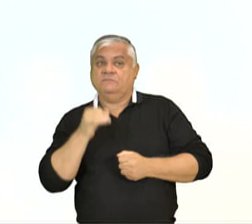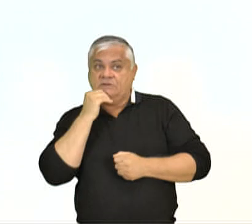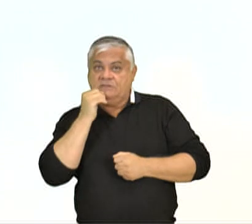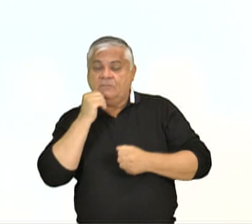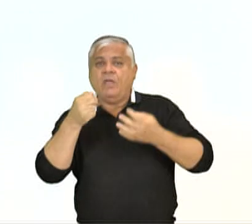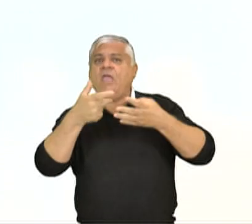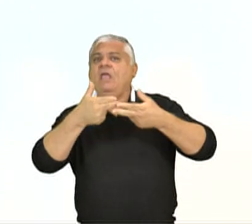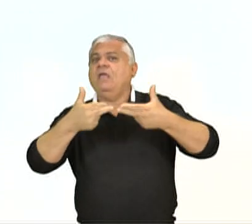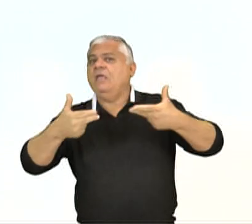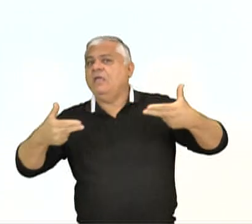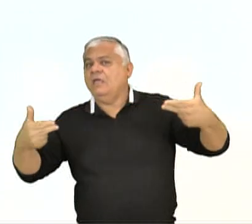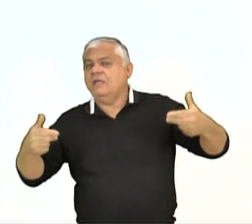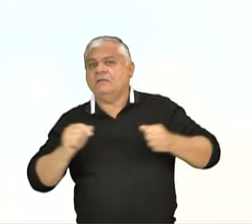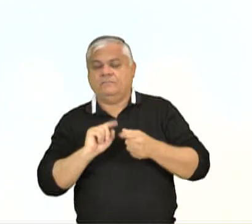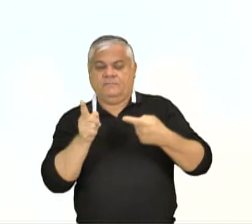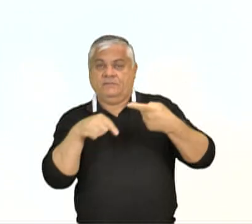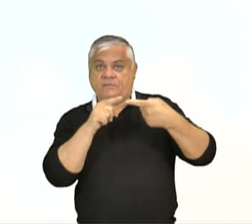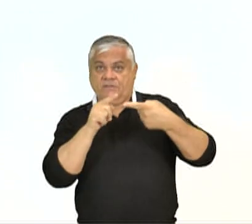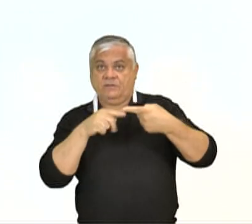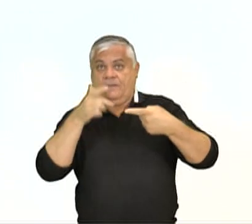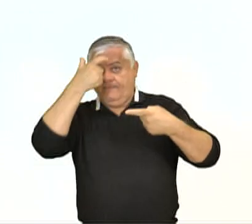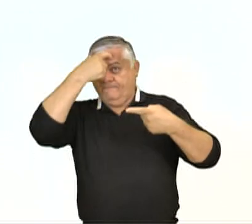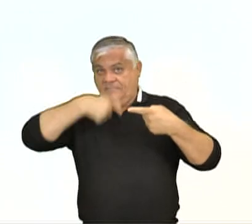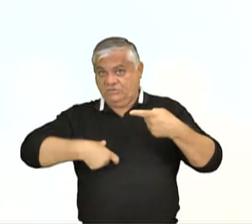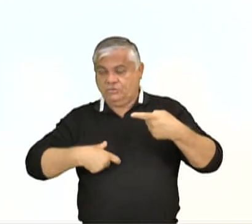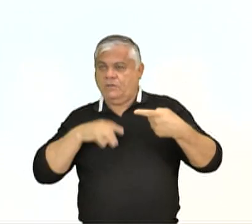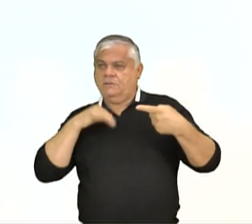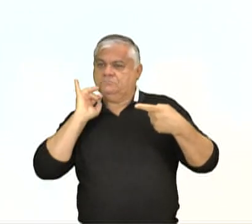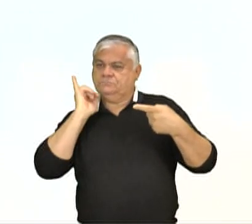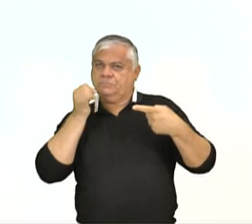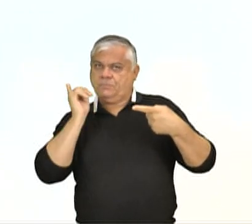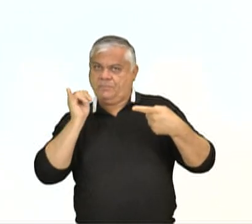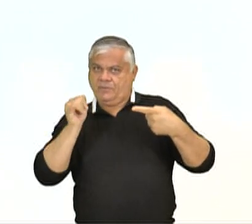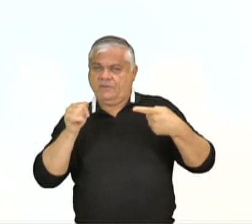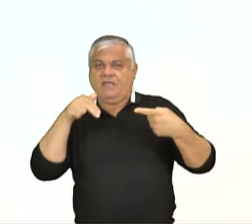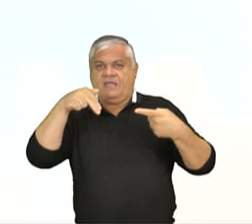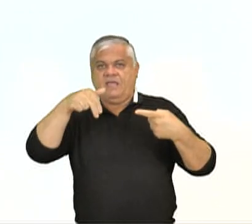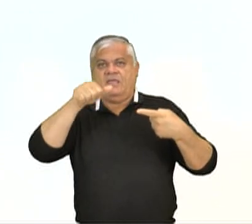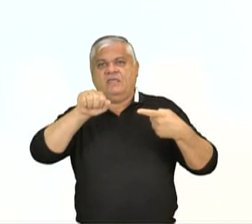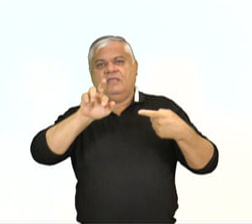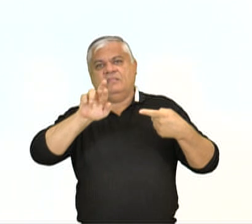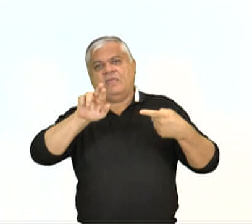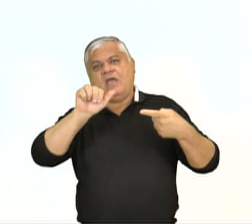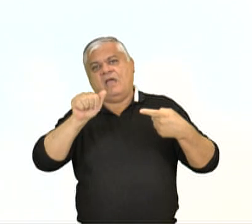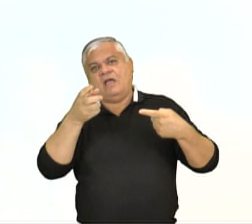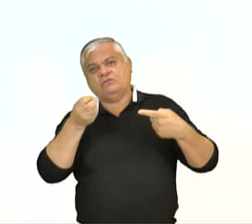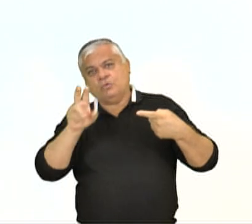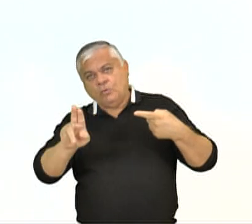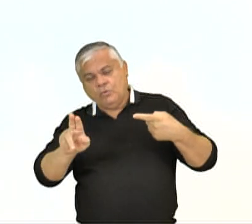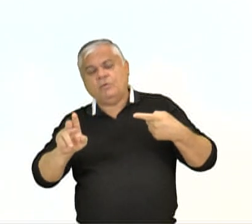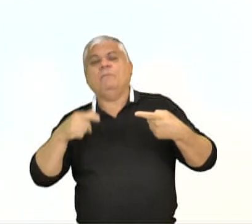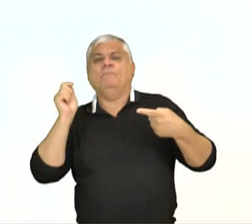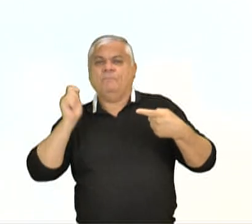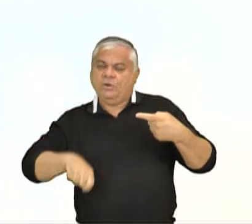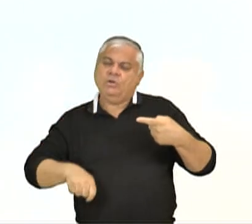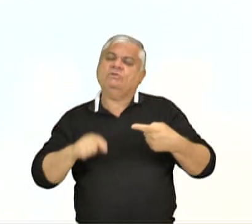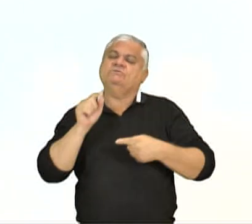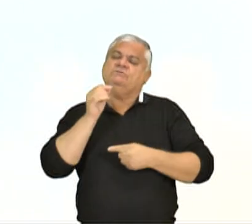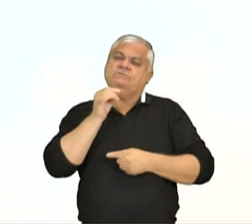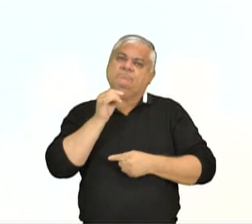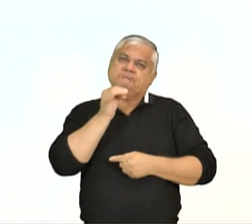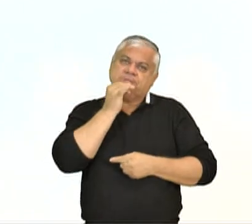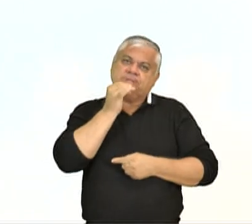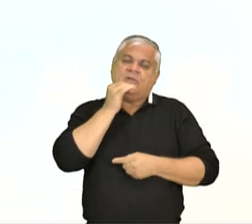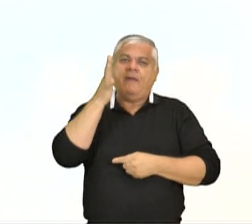da narrativa são o narrador, né? Um texto narrativo tem que ter a presença do narrador. Esse narrador pode ser um narrador